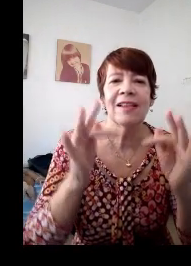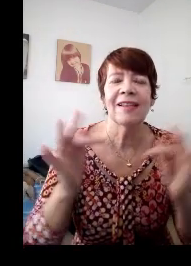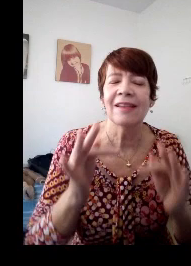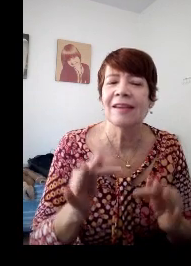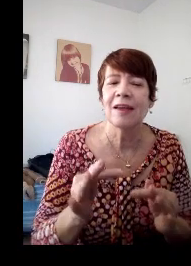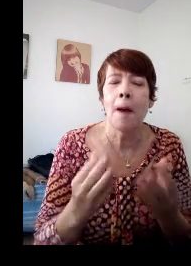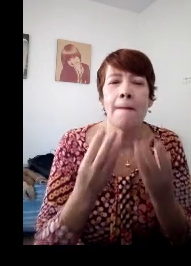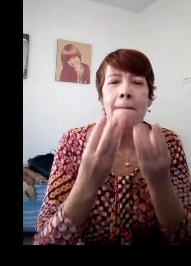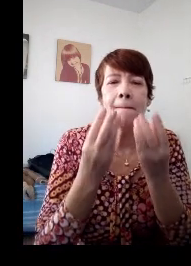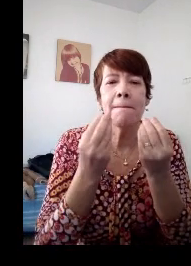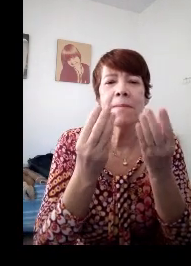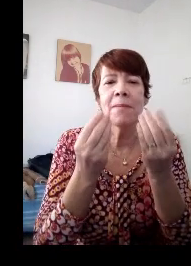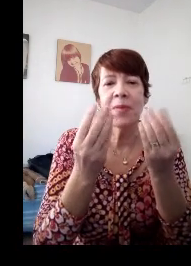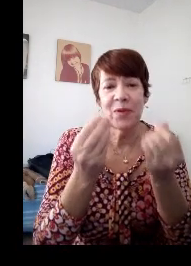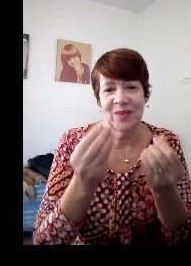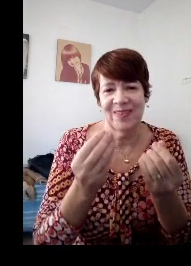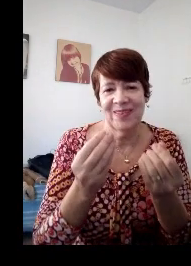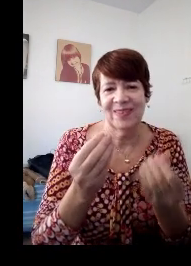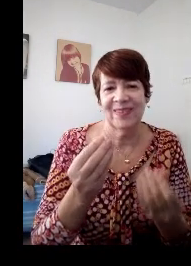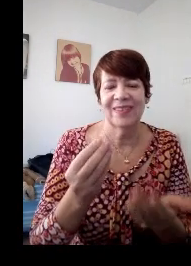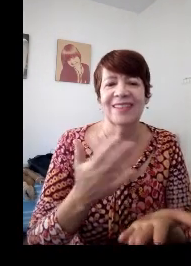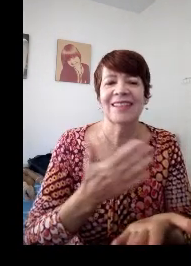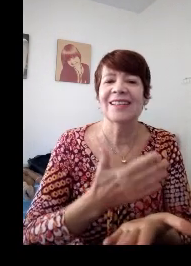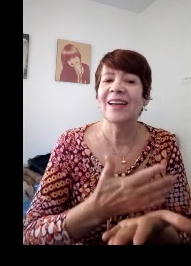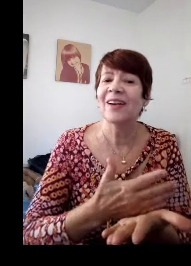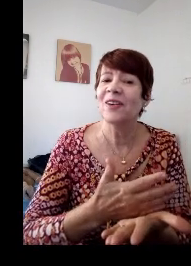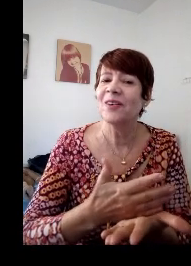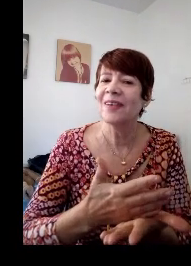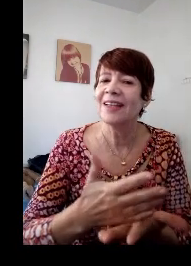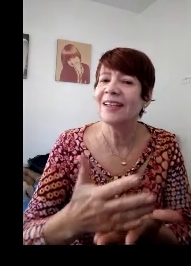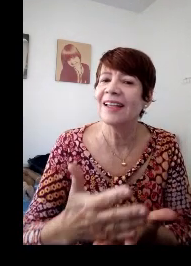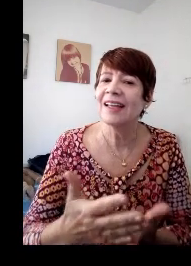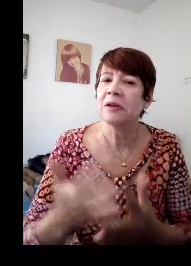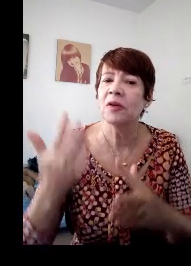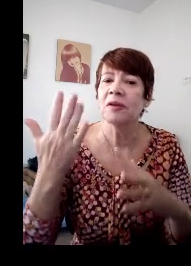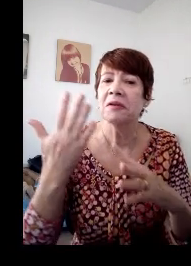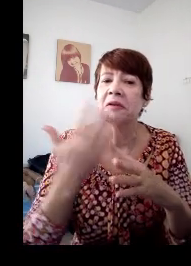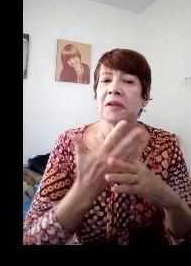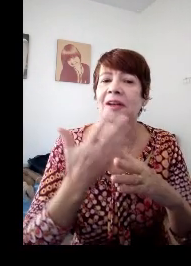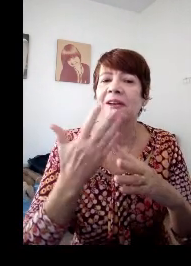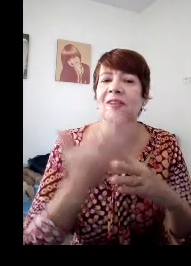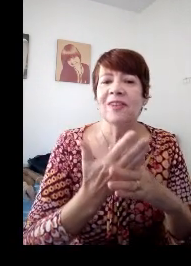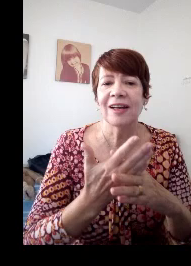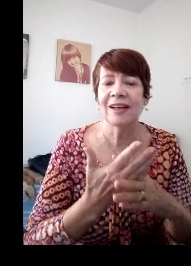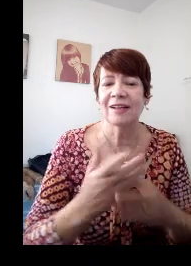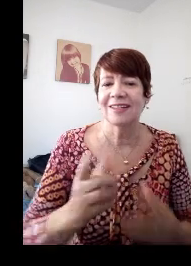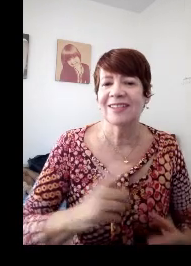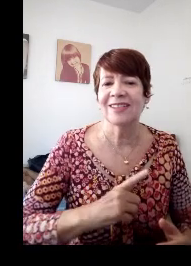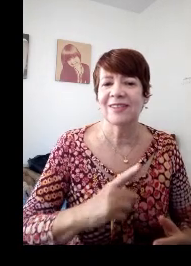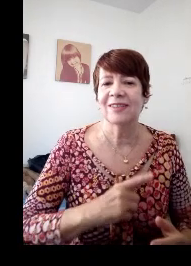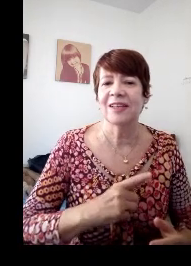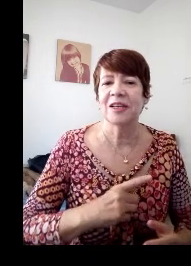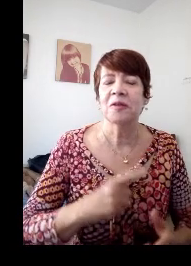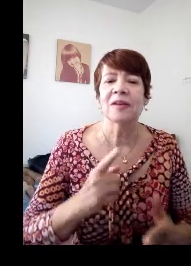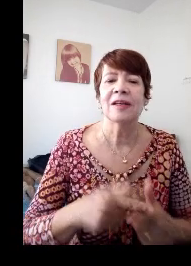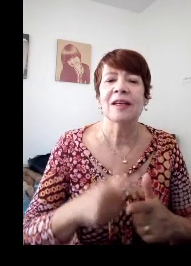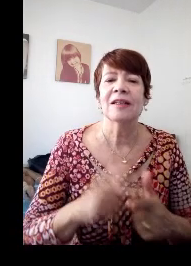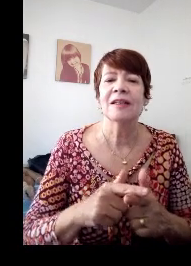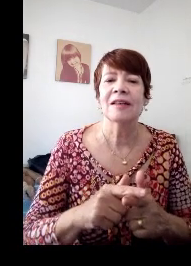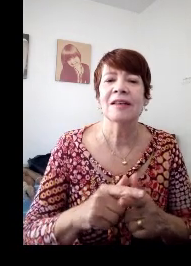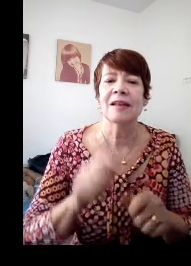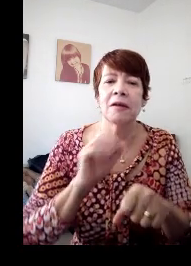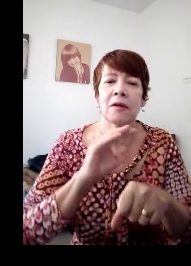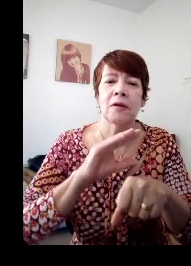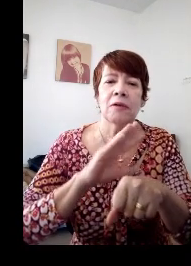muito feliz de recomeçar depois de um intervalo que nós tivemos aí